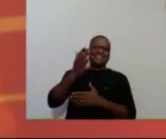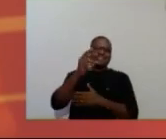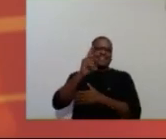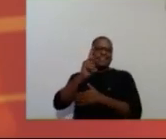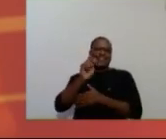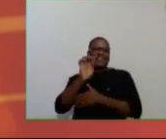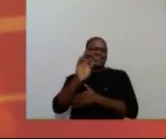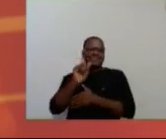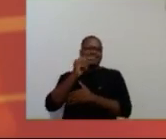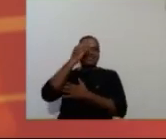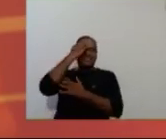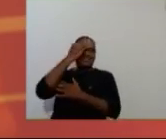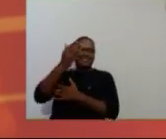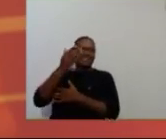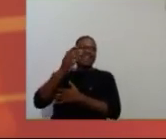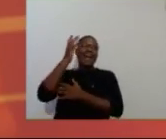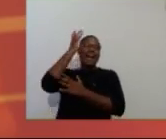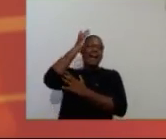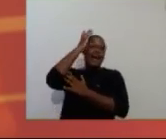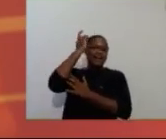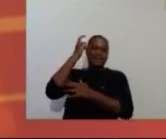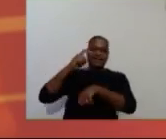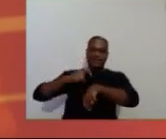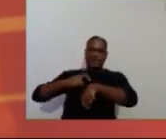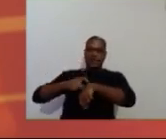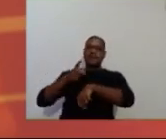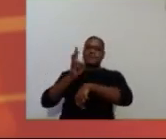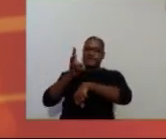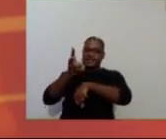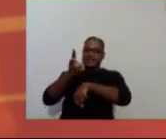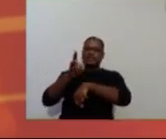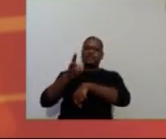nosso evento. Está encerrado assim o primeiro dia do seminário